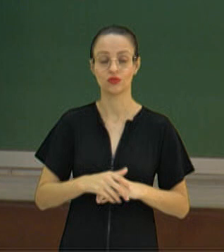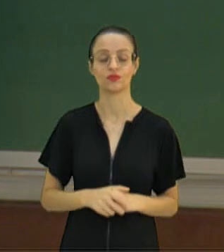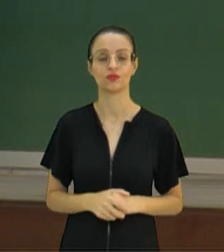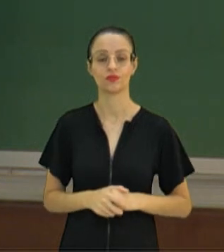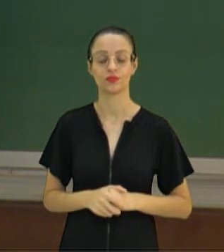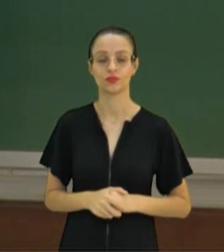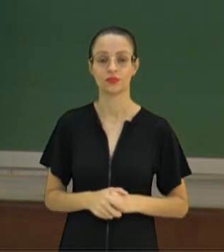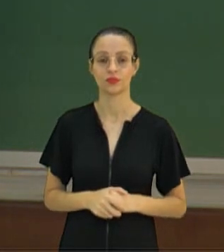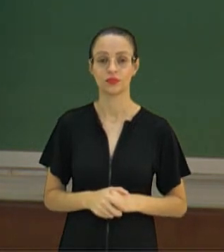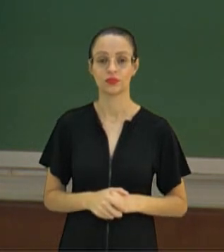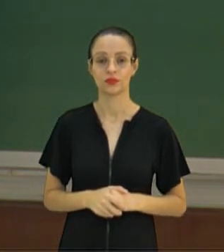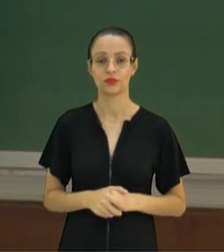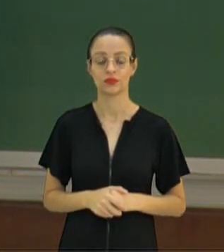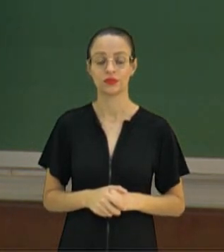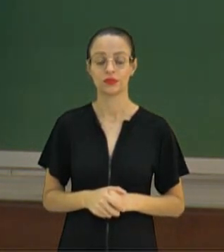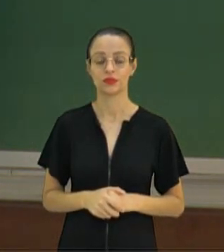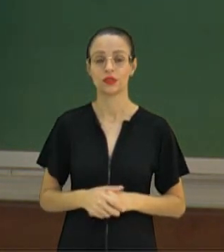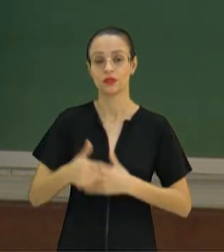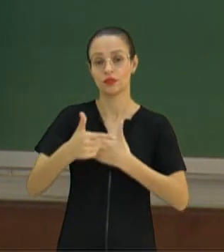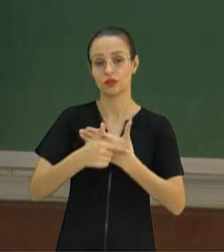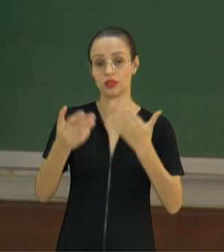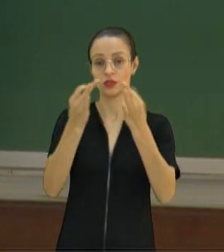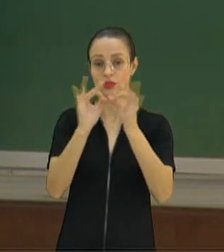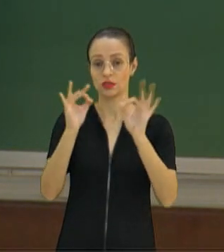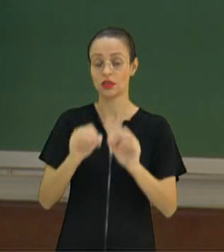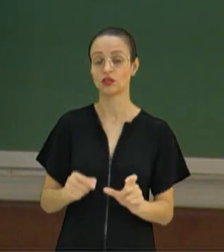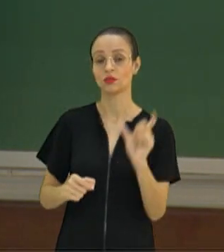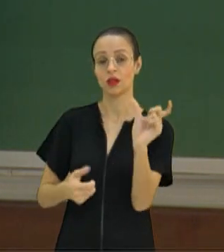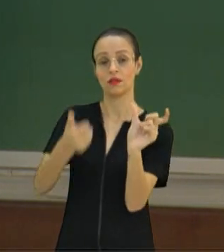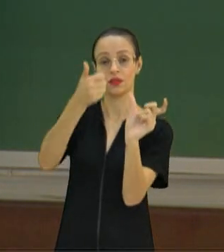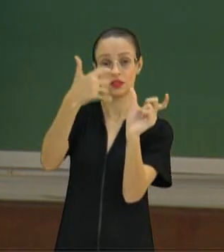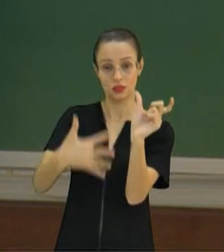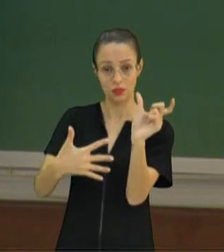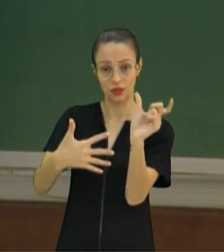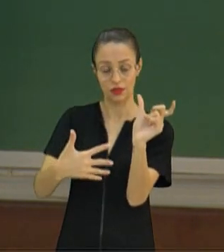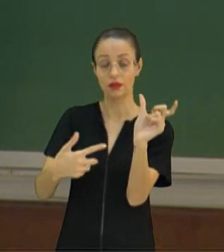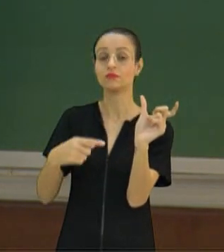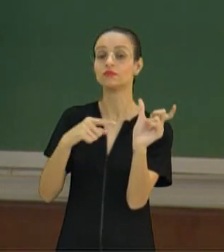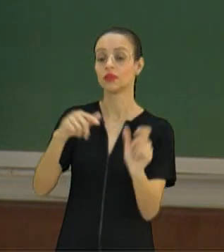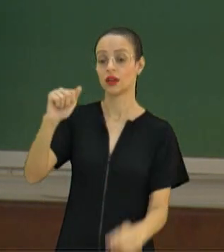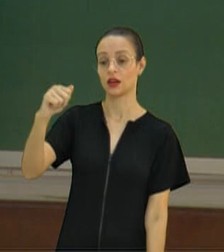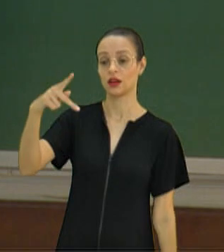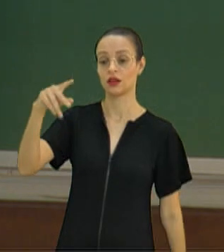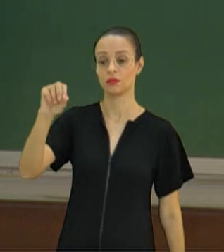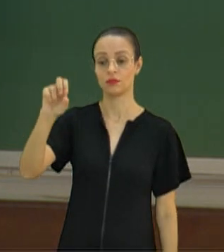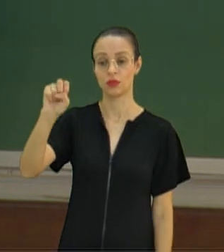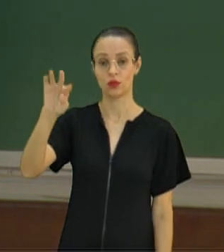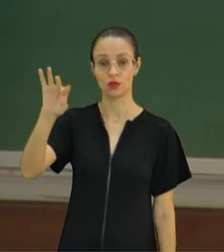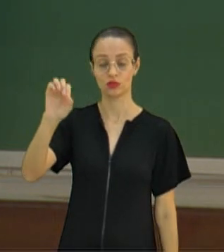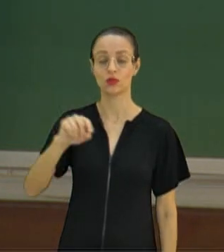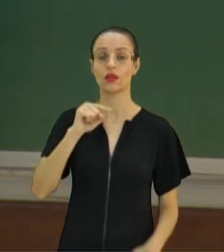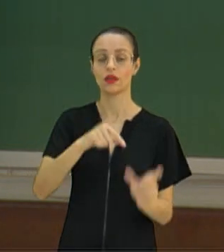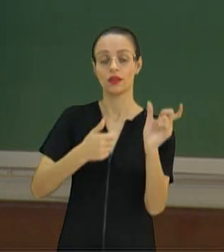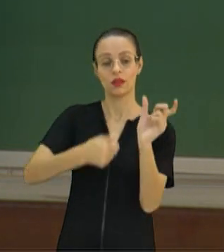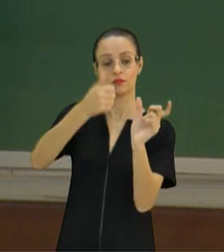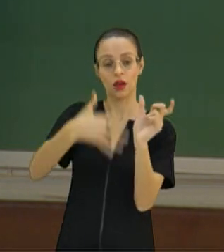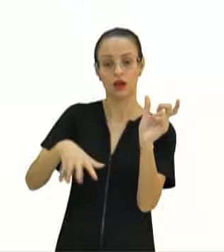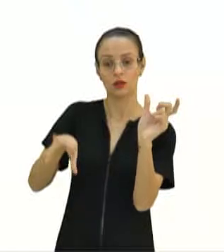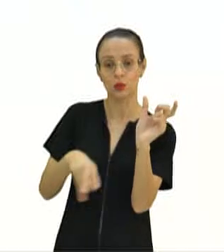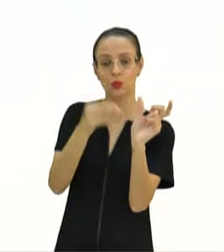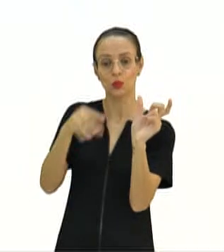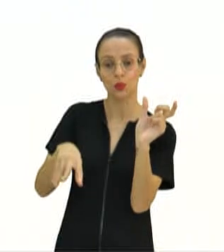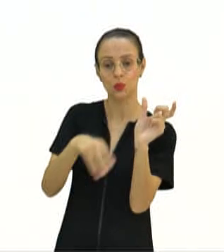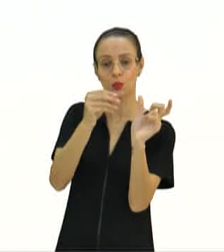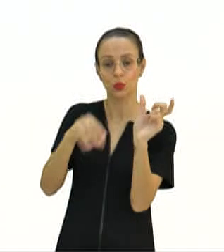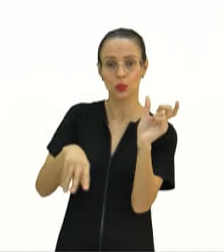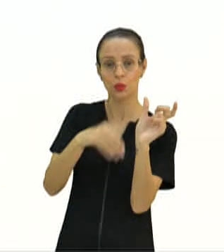substantivo. Nós temos aqui a função sintática de aposto, que é um termo que acrescenta informações sobre outro termo.